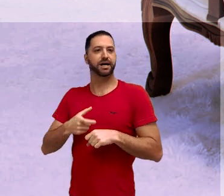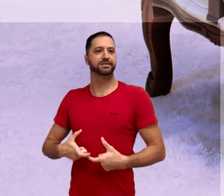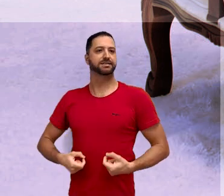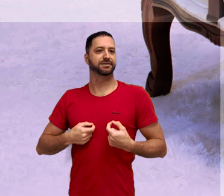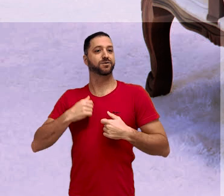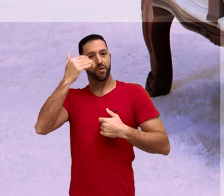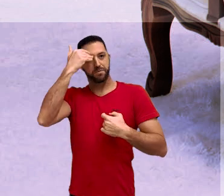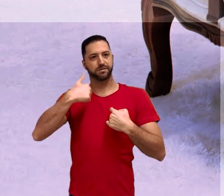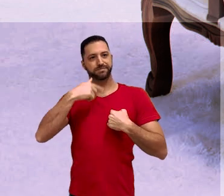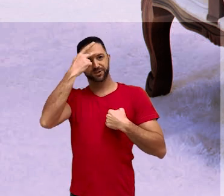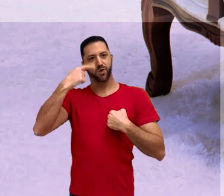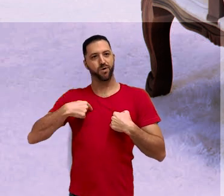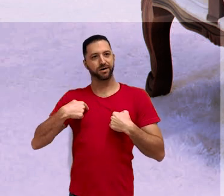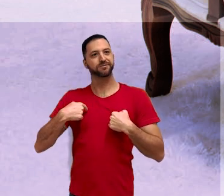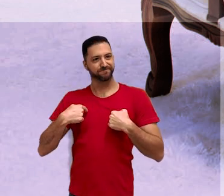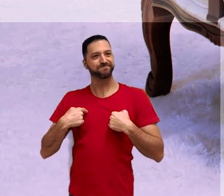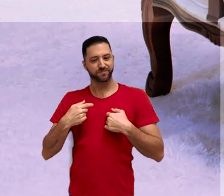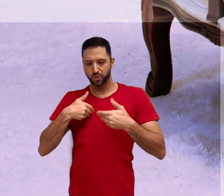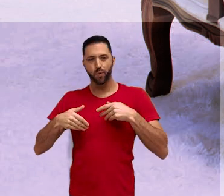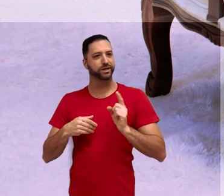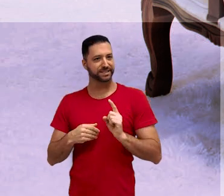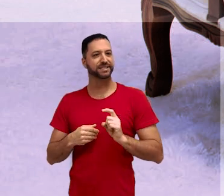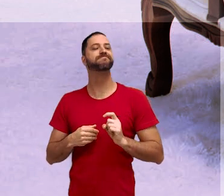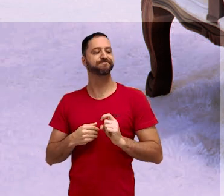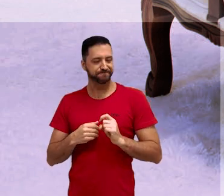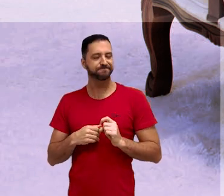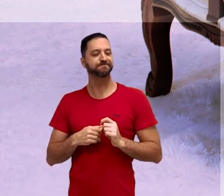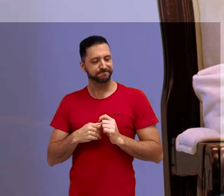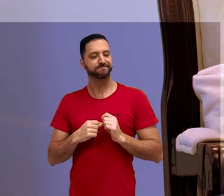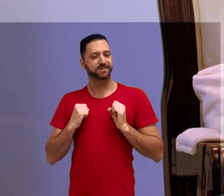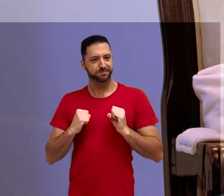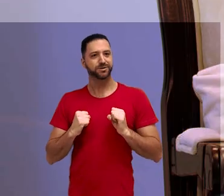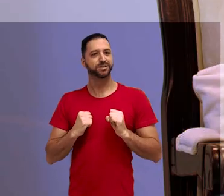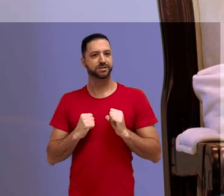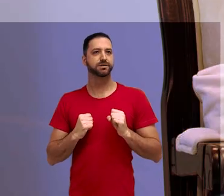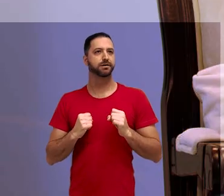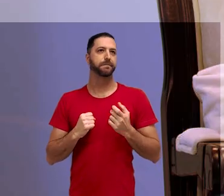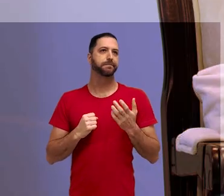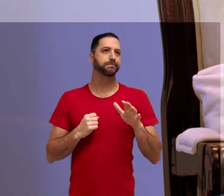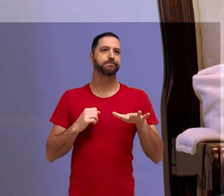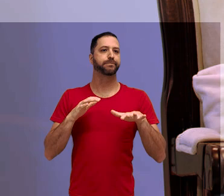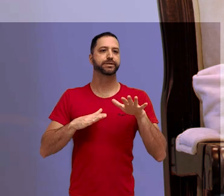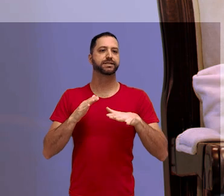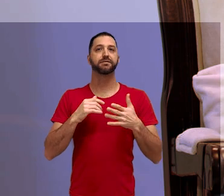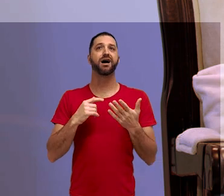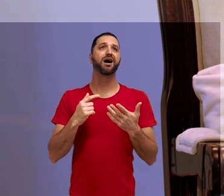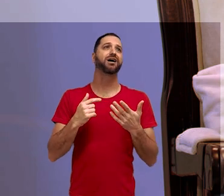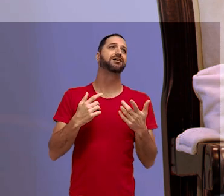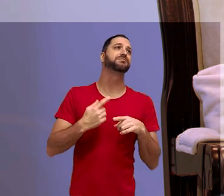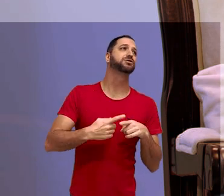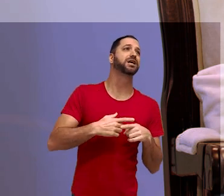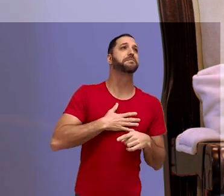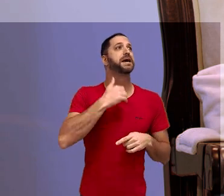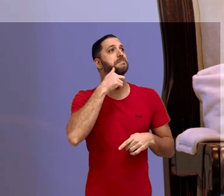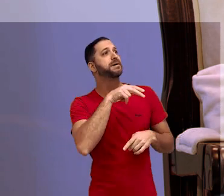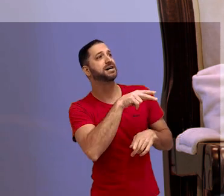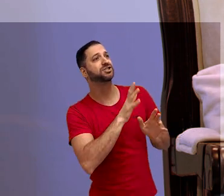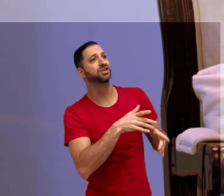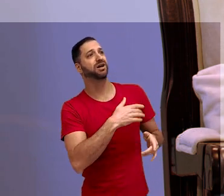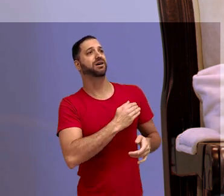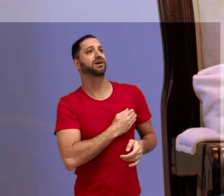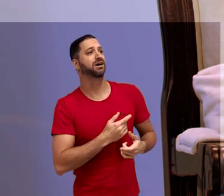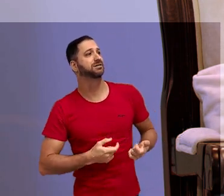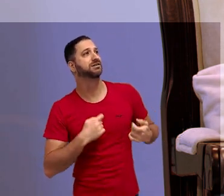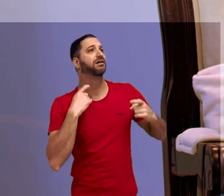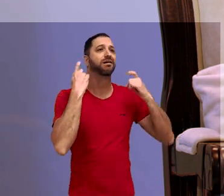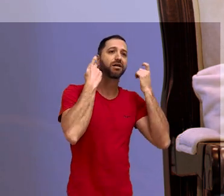adquiridos. Isso aí é um ponto muito, muito importante. Muito importante, porque muitas vezes, se você tem alguém na família, você está triste, ai, mas eu tenho